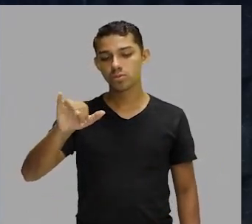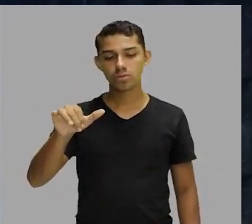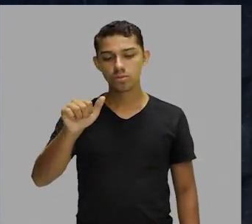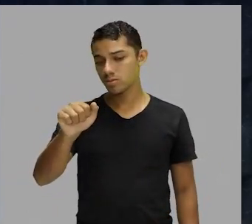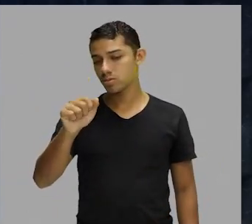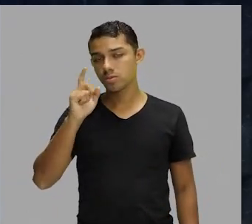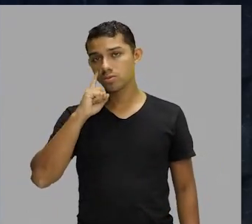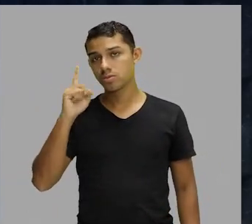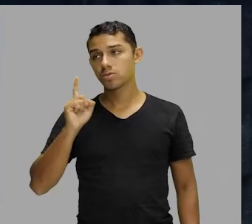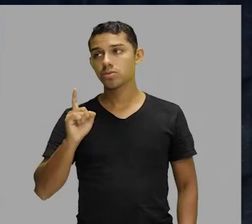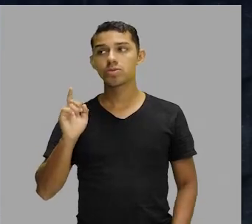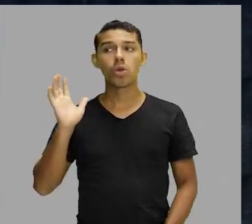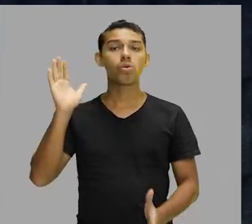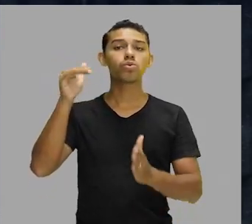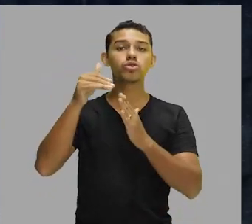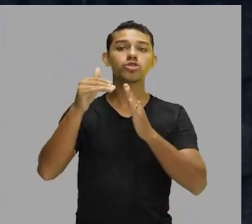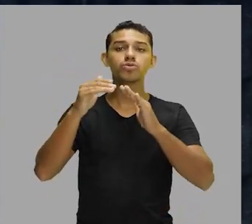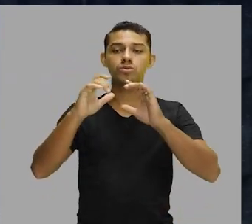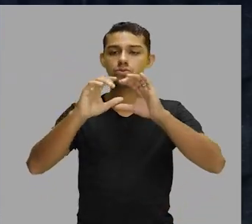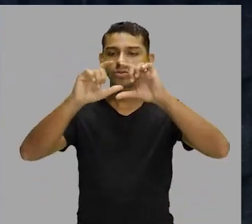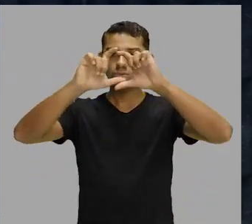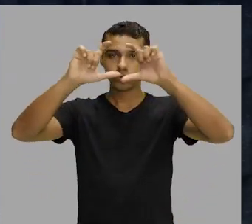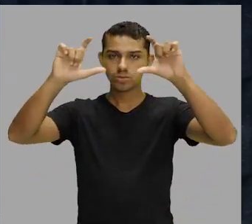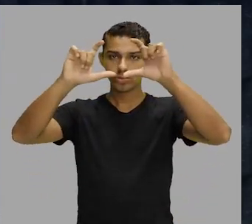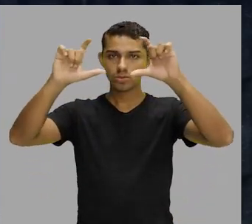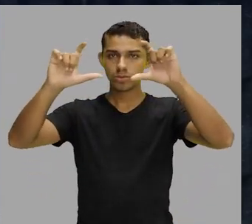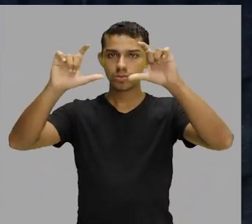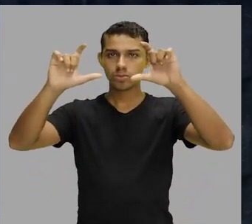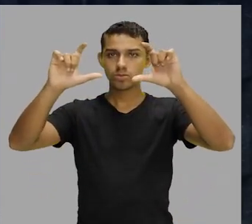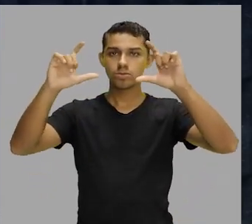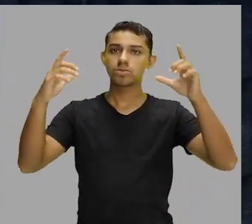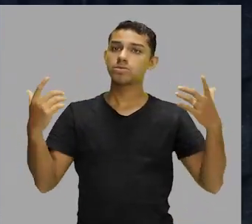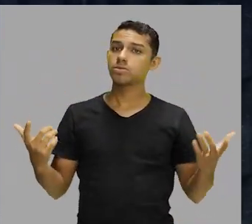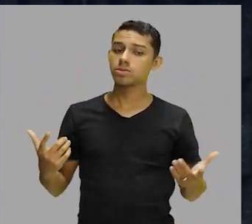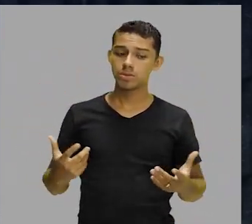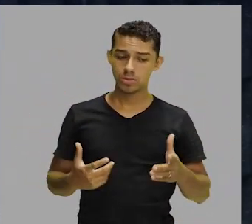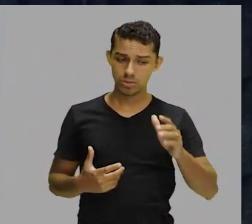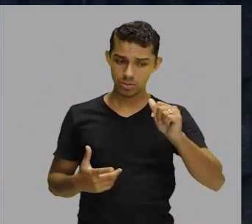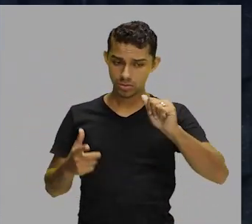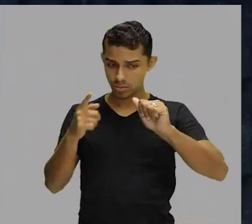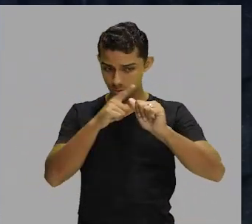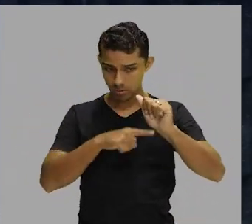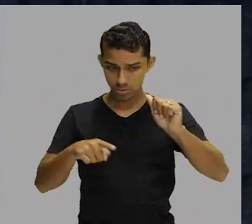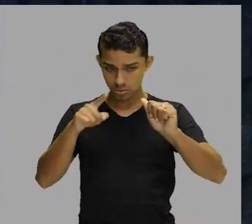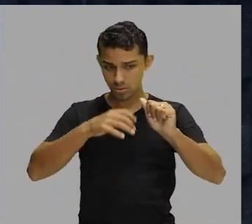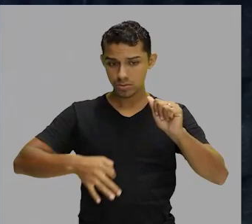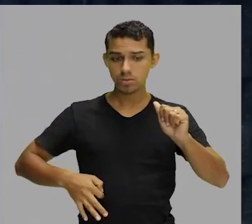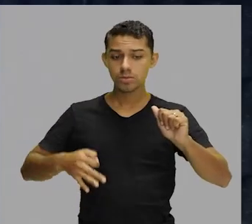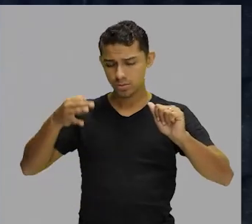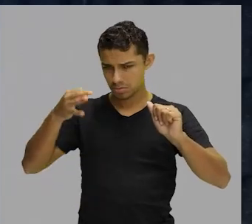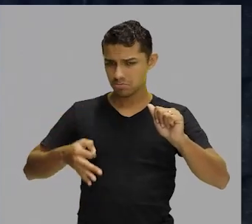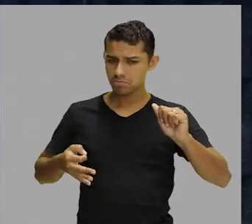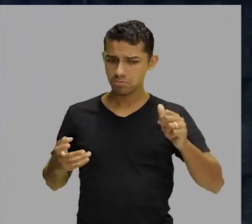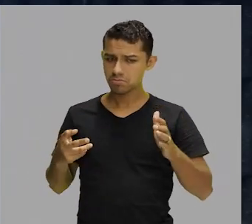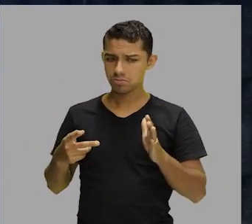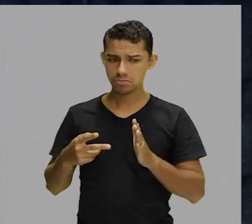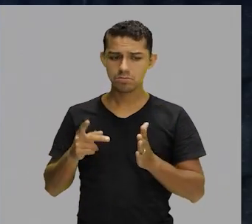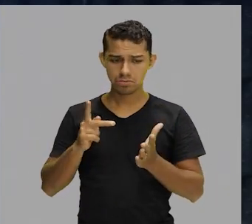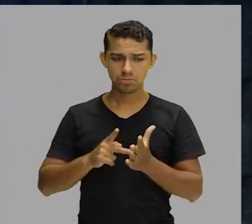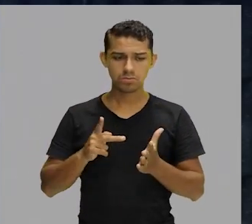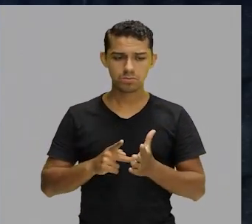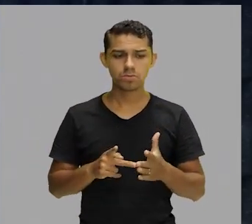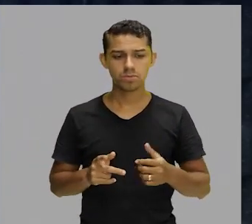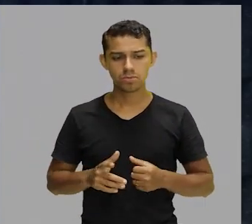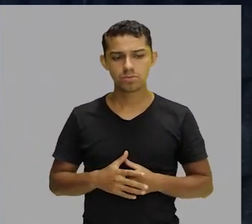que está no último nível trófico, né? Então, a letra A ela está coerente com essa figura, né,